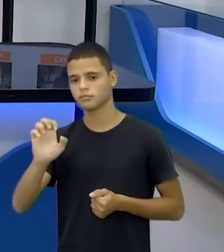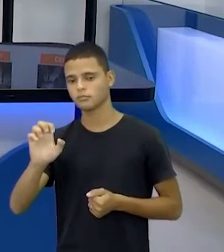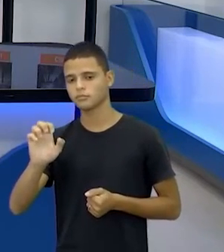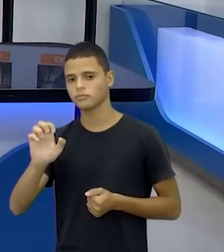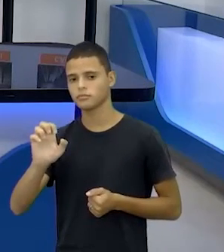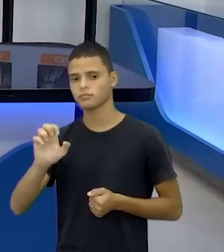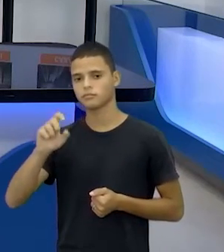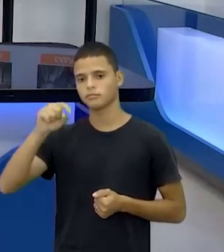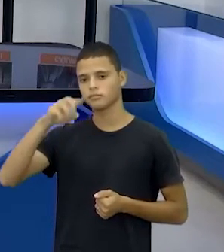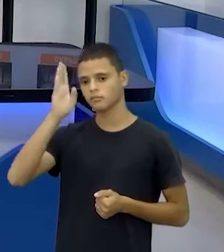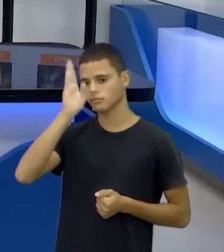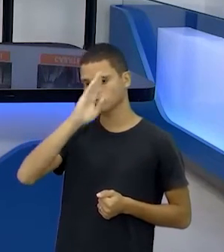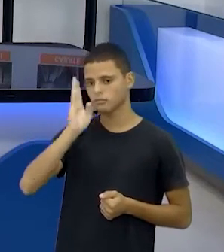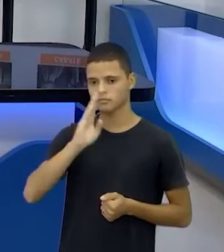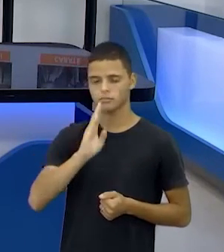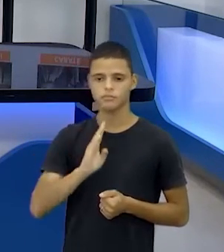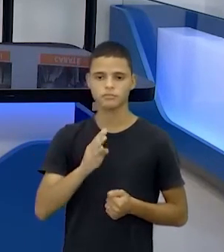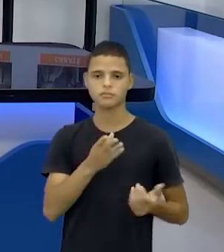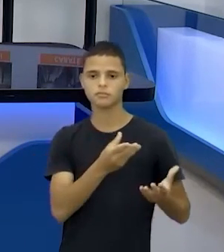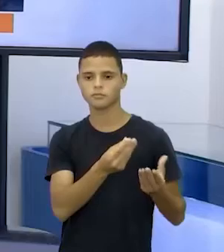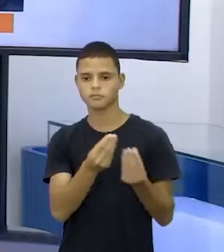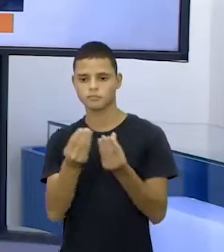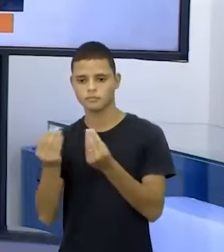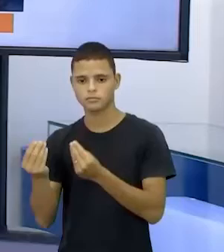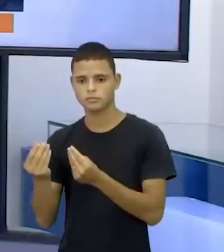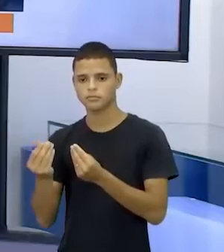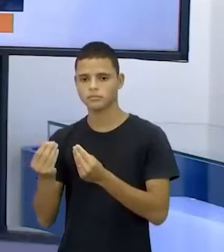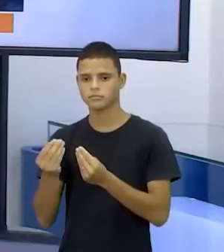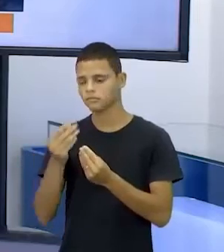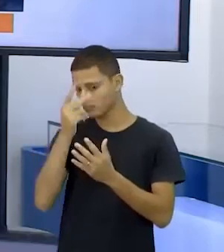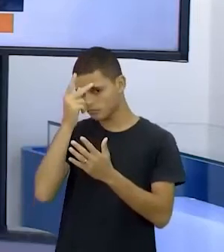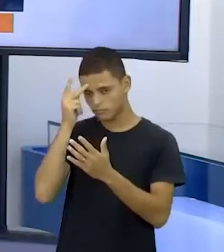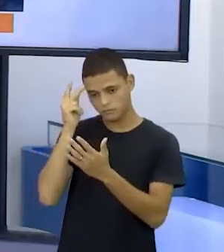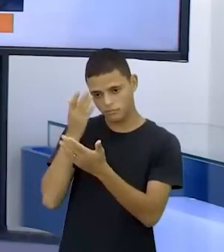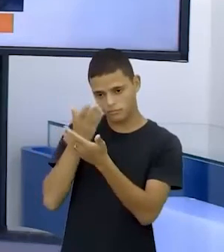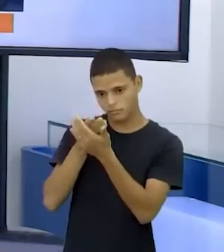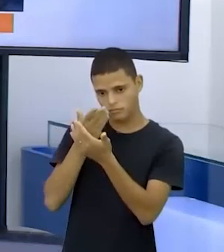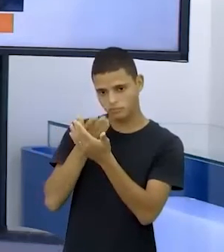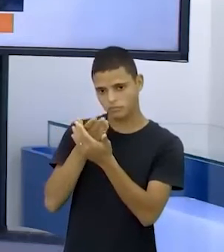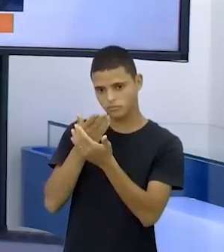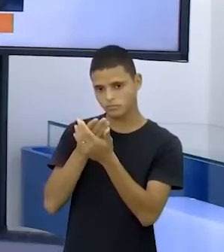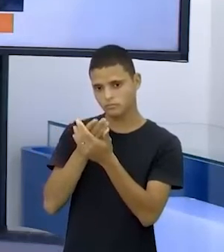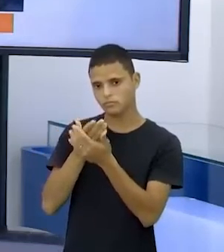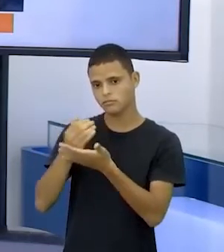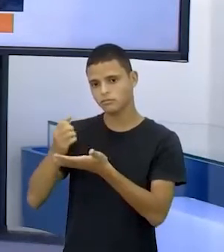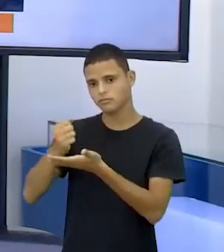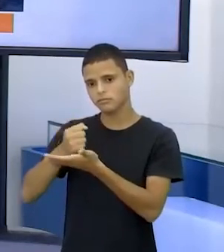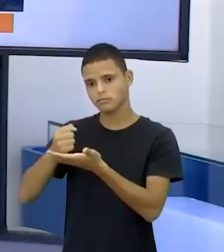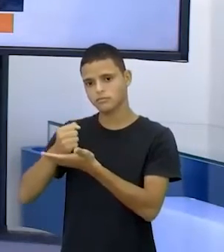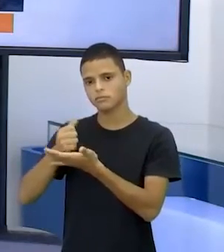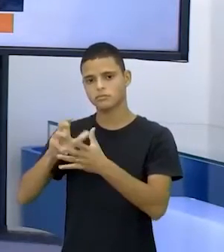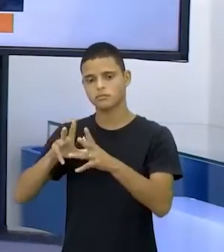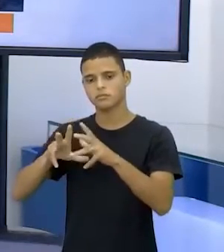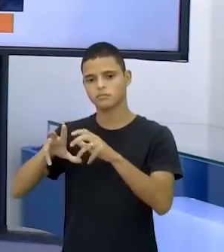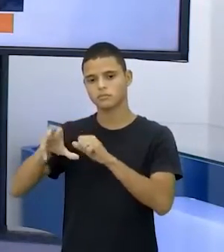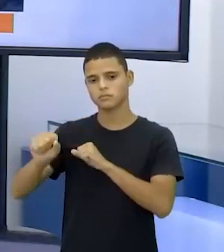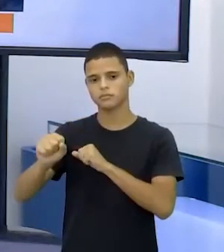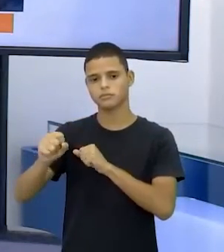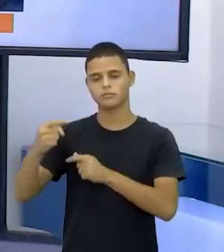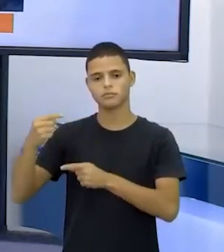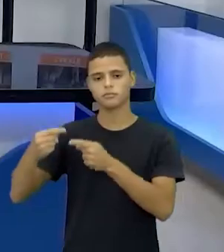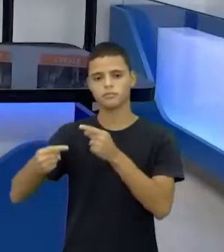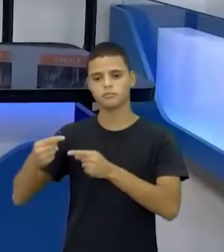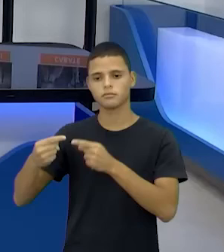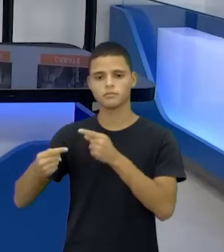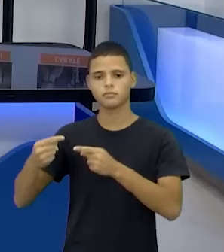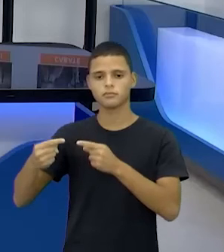de escrever. Então, a gente vê muito aí com K, eles estudaram, eles aprenderam isso na formação básica deles, com certeza. Porque a gente discute. Com